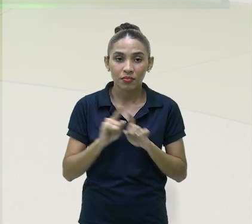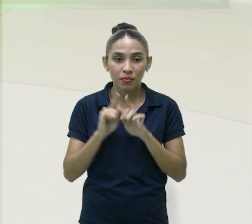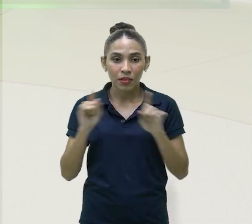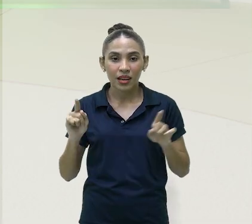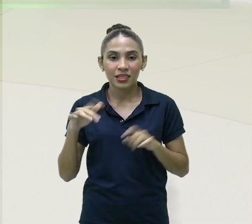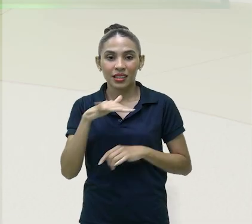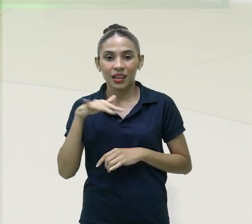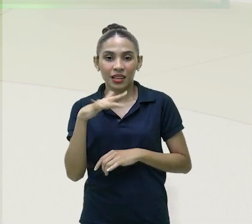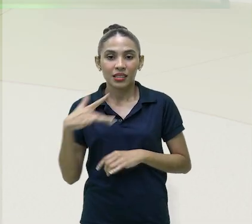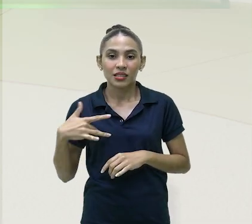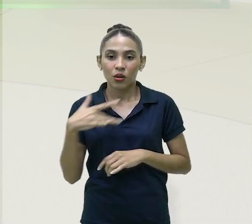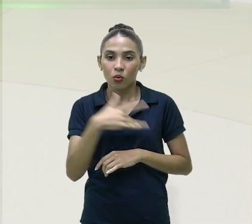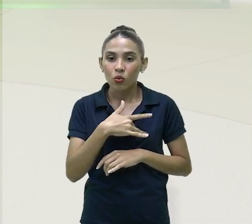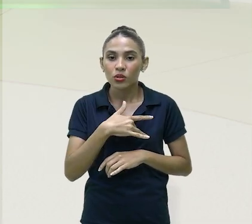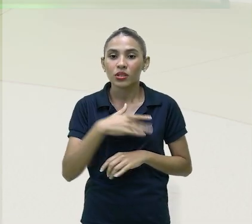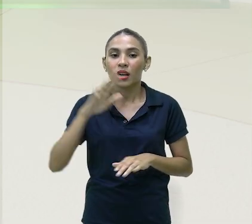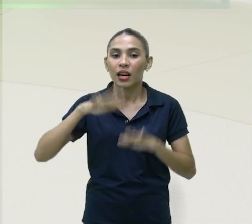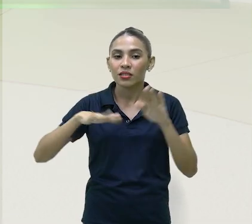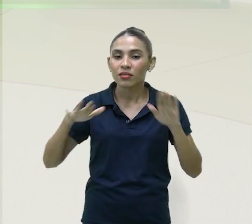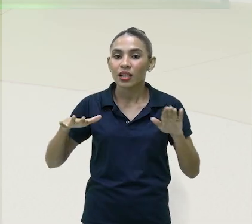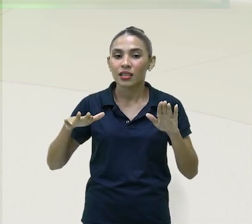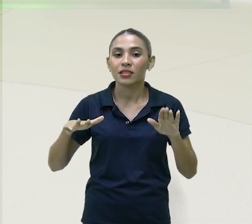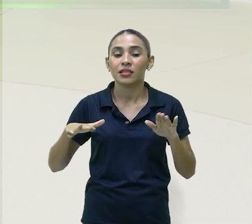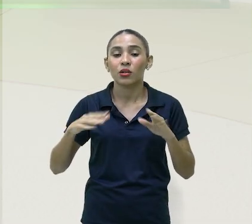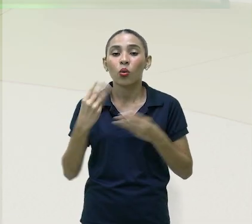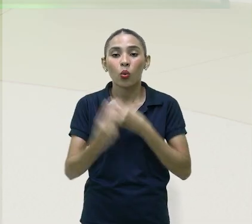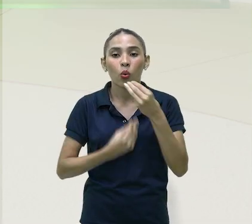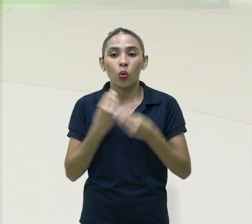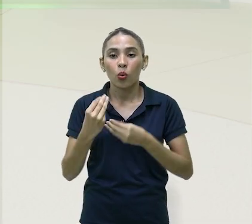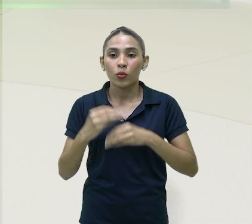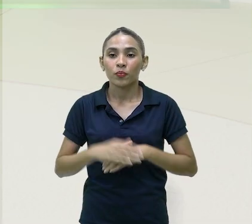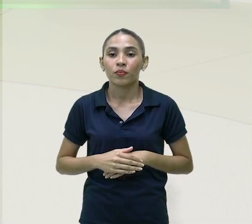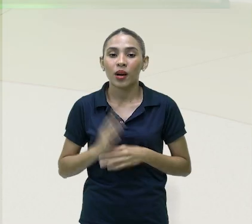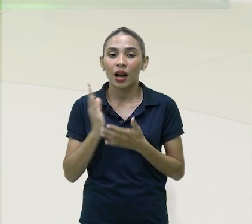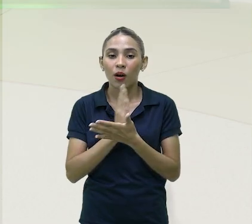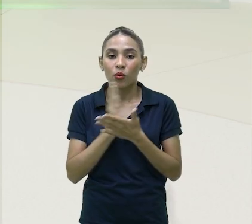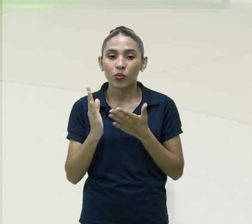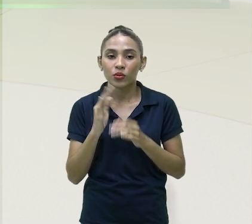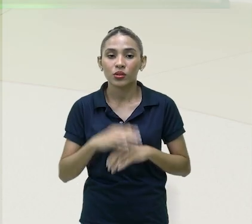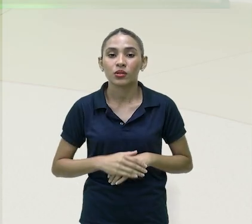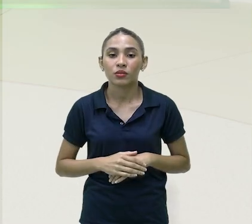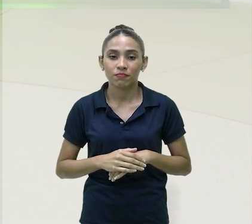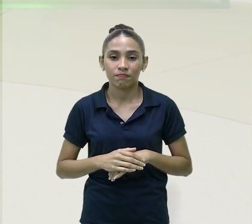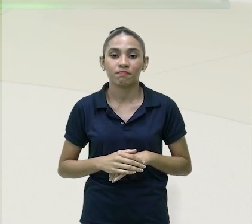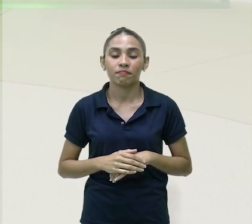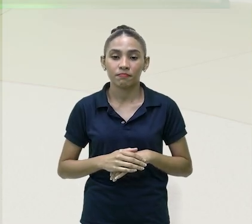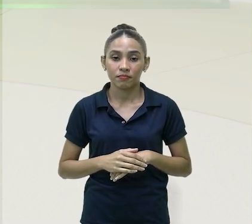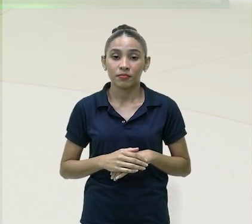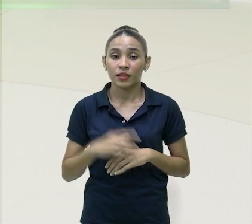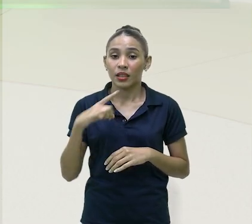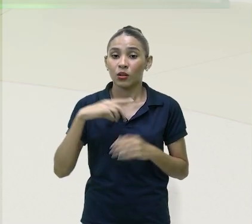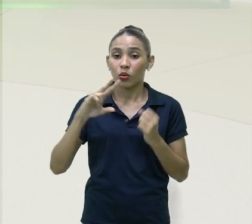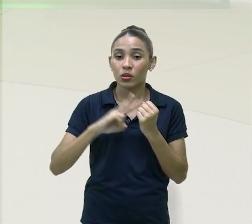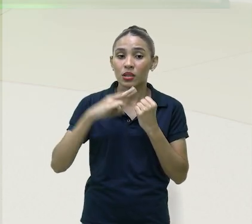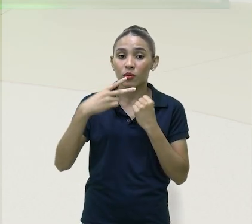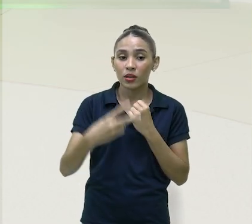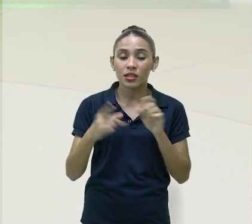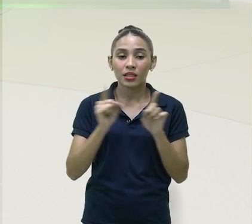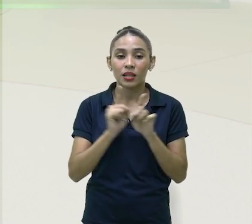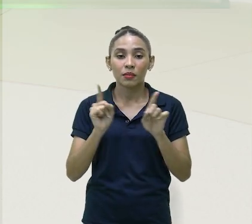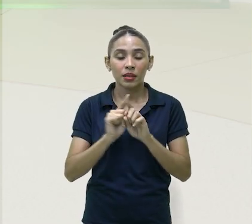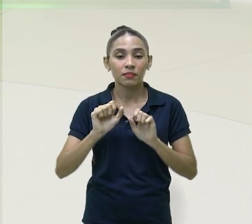na saúde, essa escolha muitas vezes é feita por alguns, para muitos, com consequências